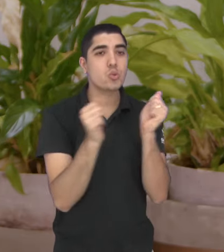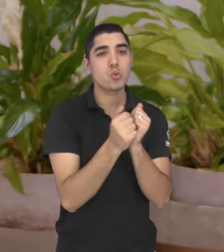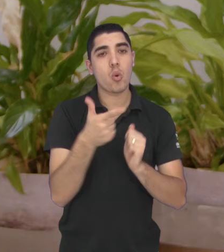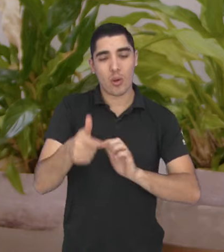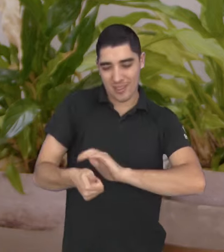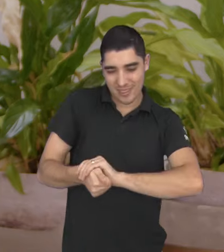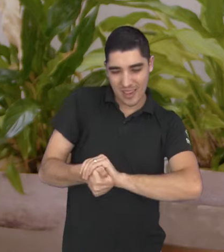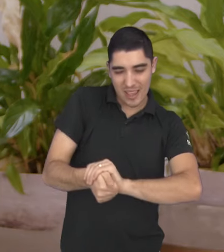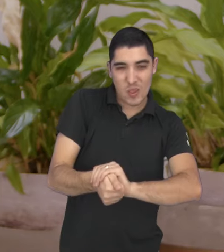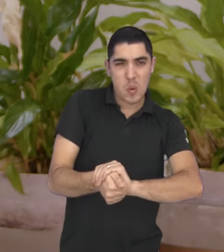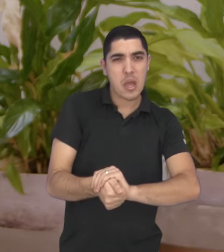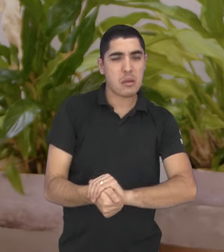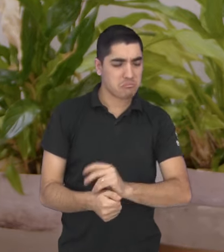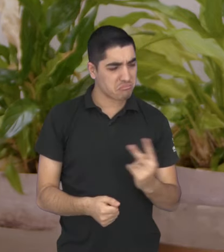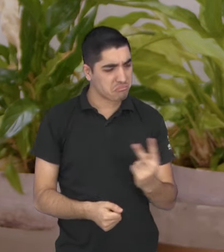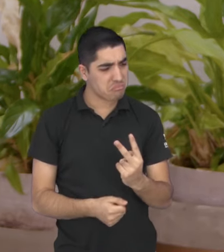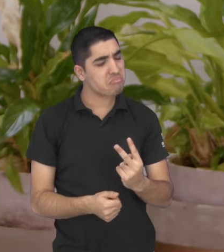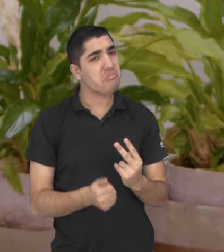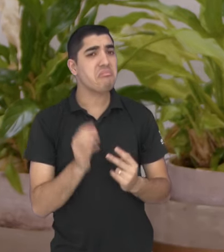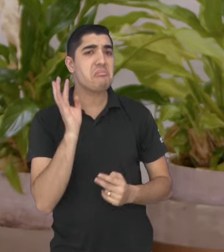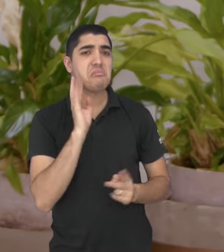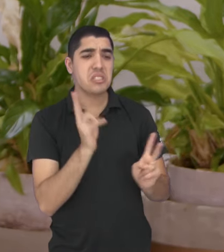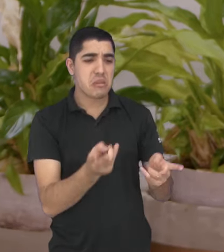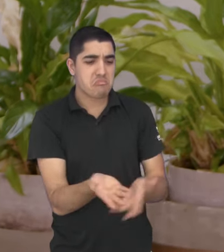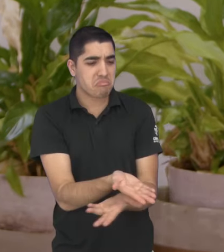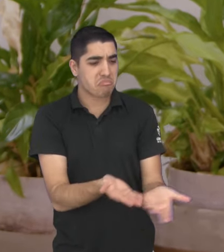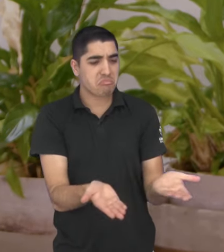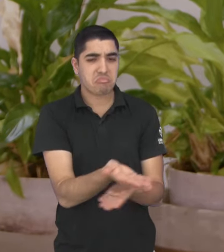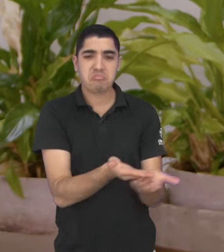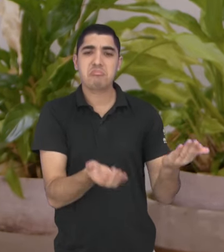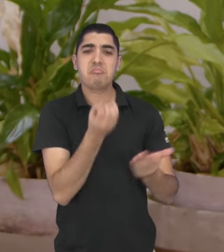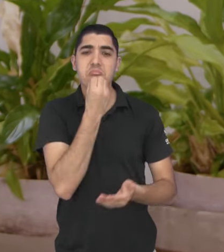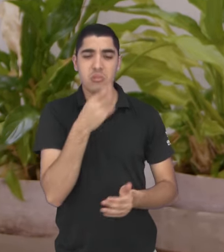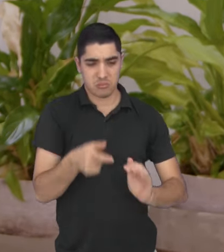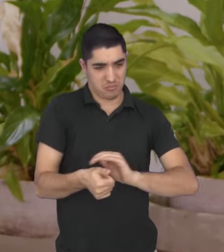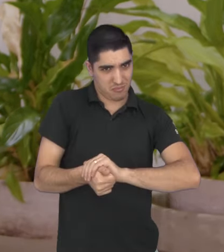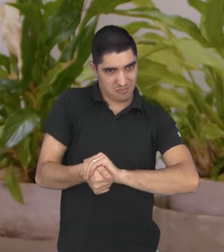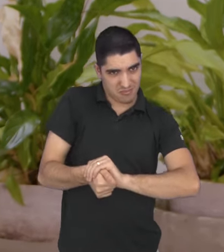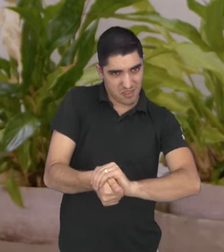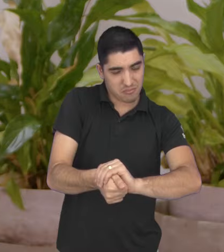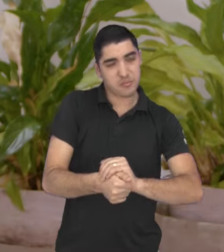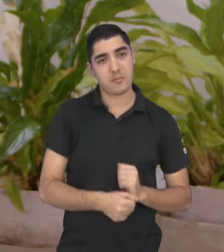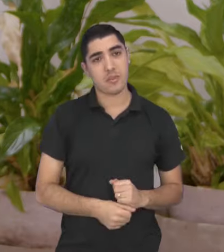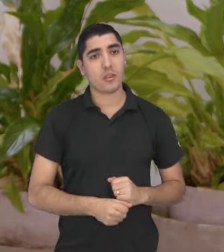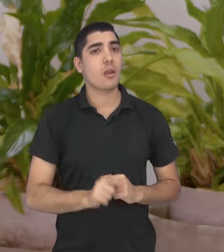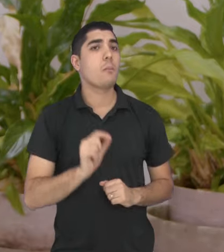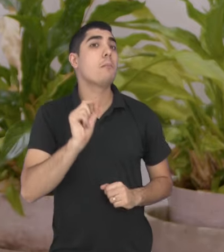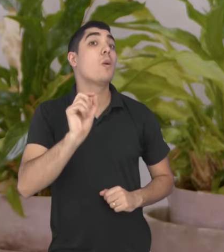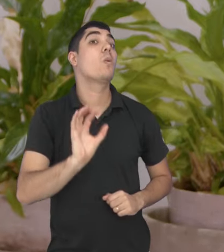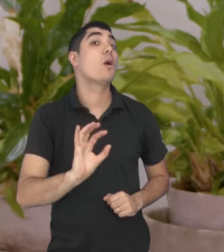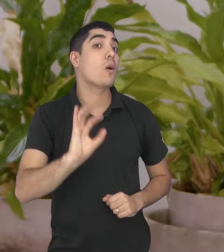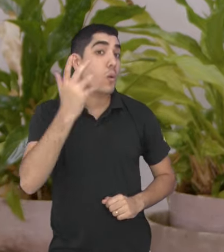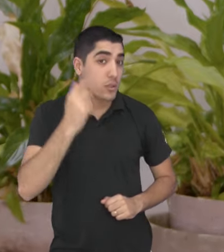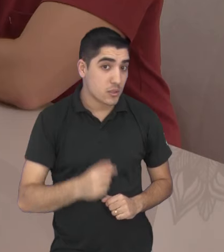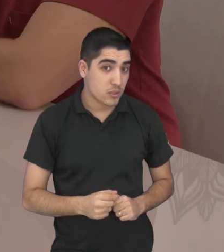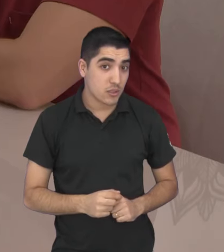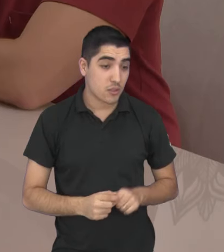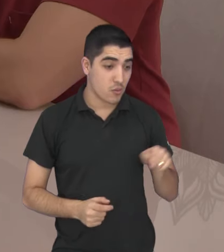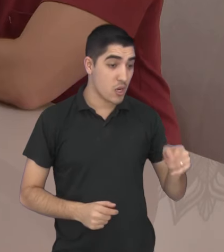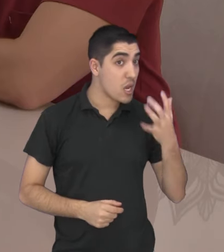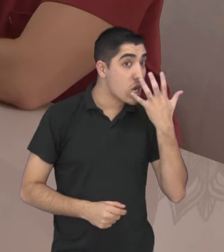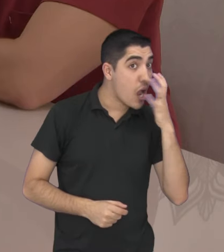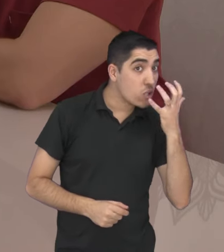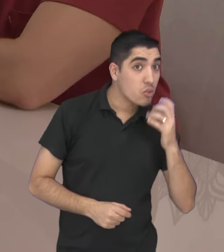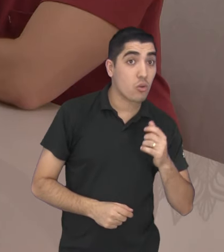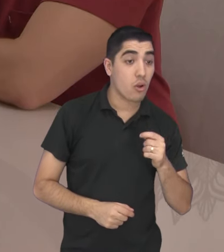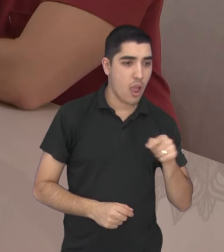tartaruga. Que mal você acha que vai acontecer, que na verdade era um jabuti. que pode acontecer entre um labrador e um jabuti?